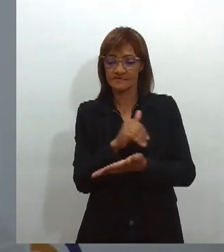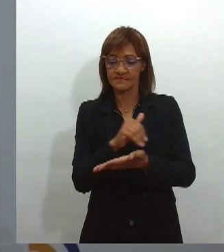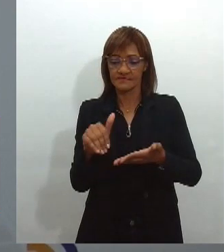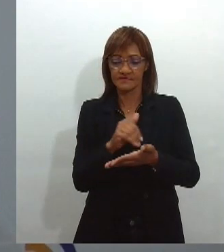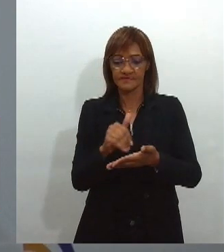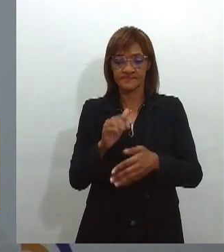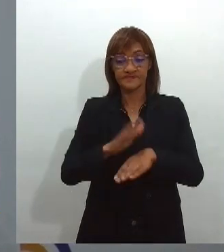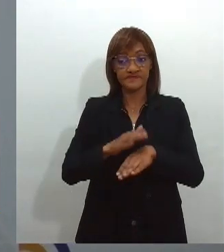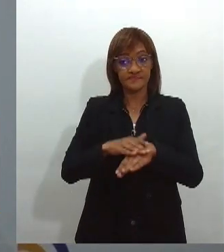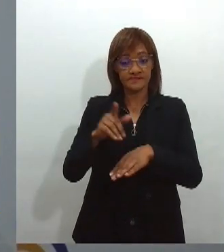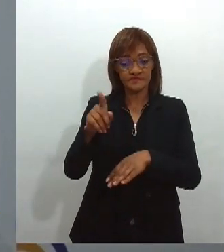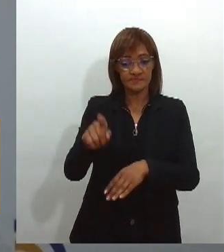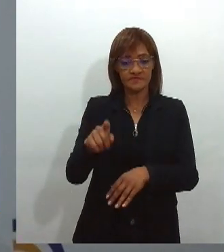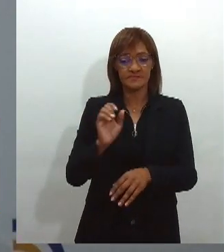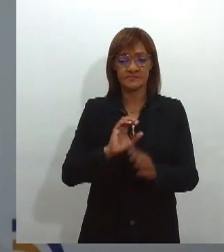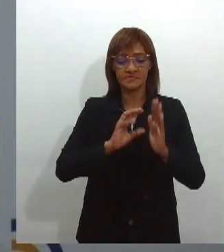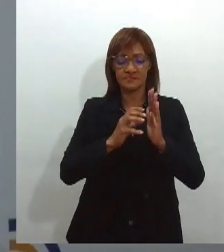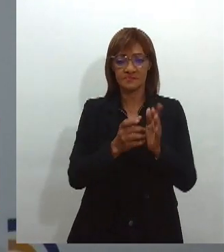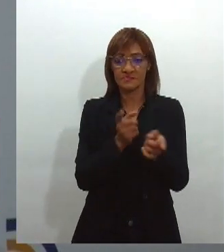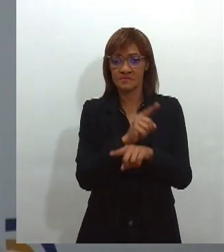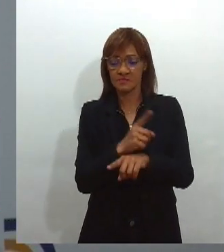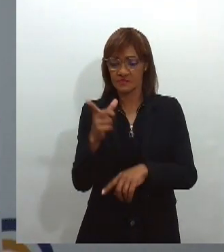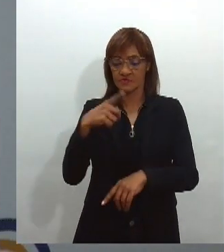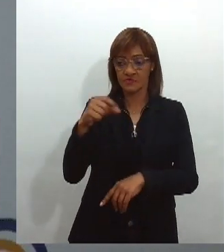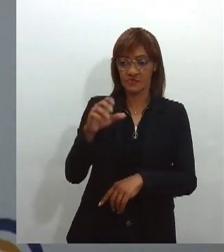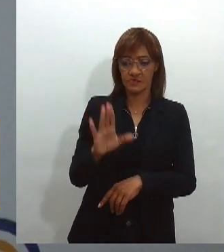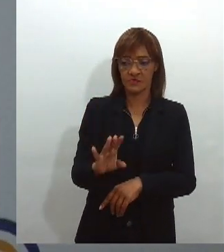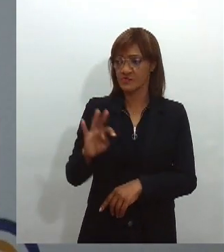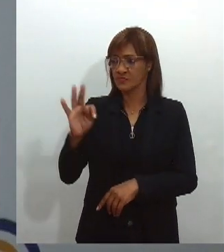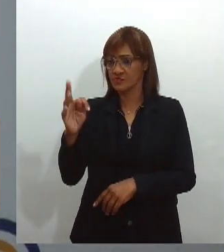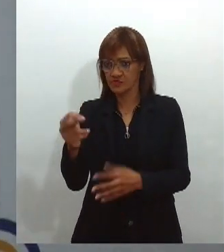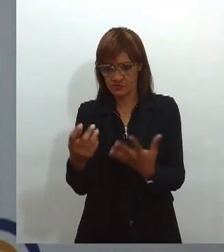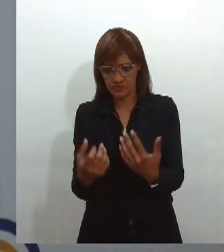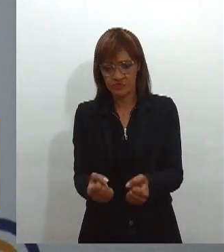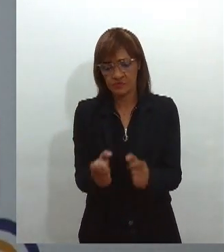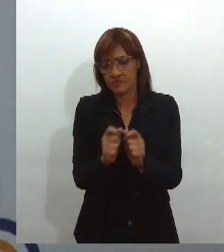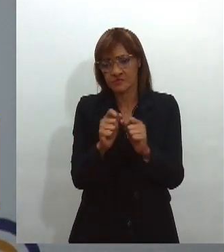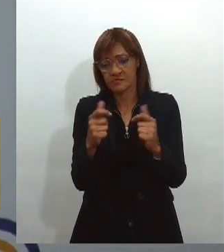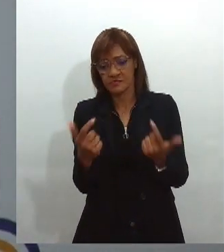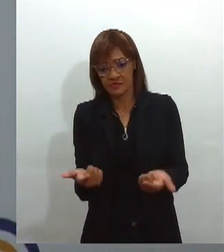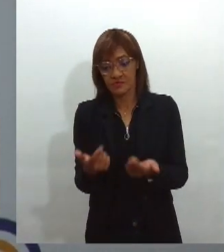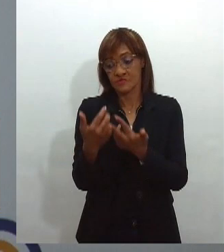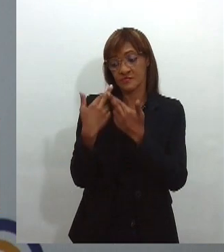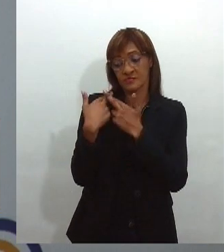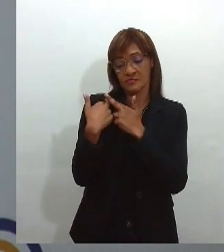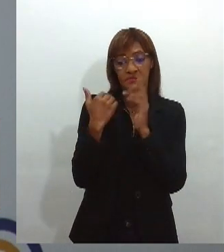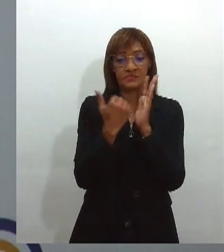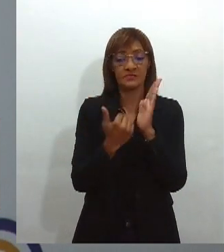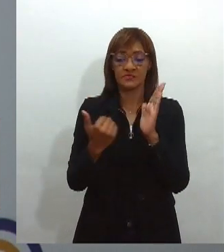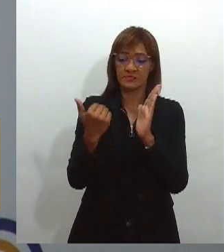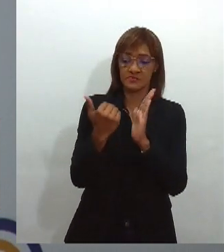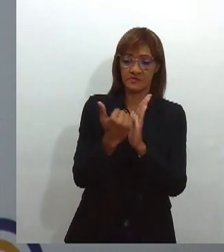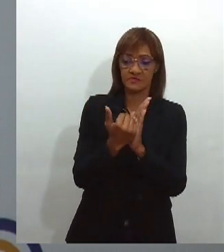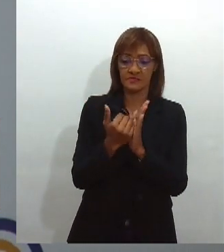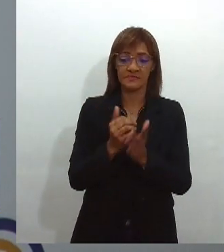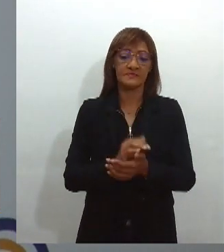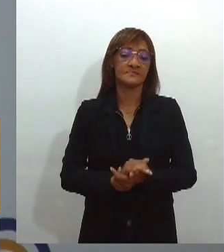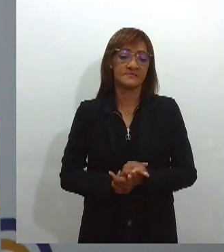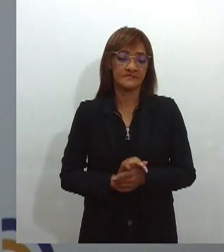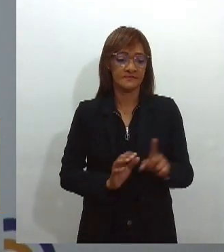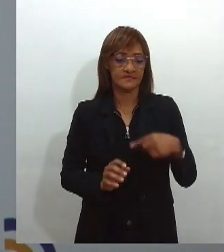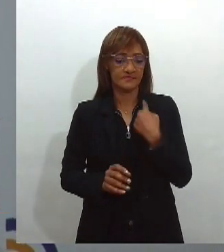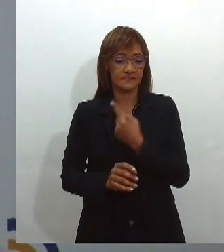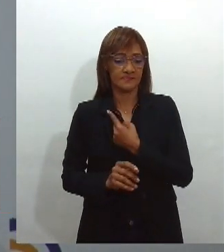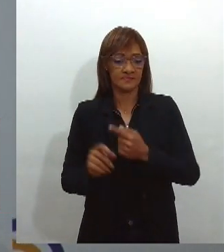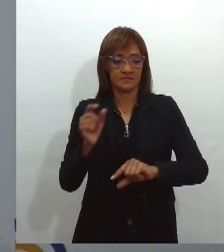da Assembleia, que foi acatada, né, pelos demais membros da mesa. Lógico, também mais uma responsabilidade, afinal de contas, para a gente que da família Passos tem uma tradição